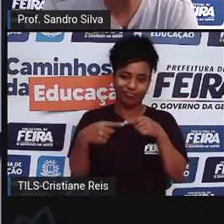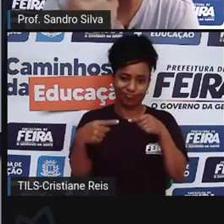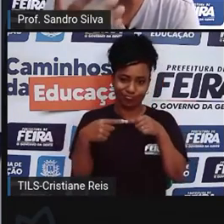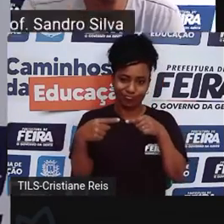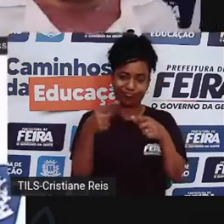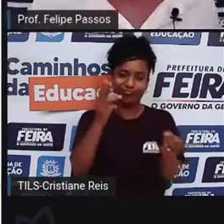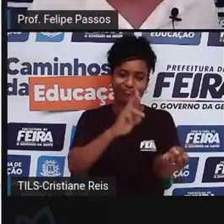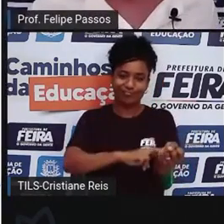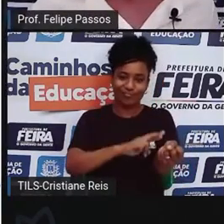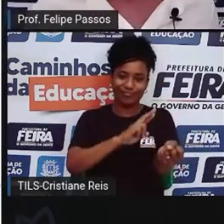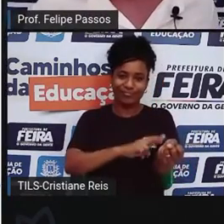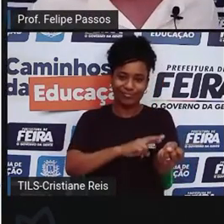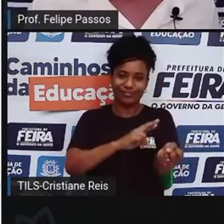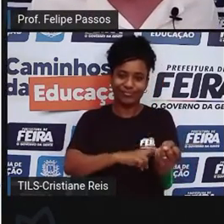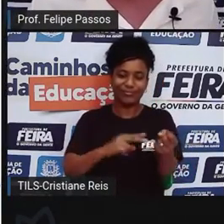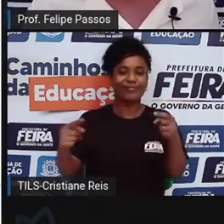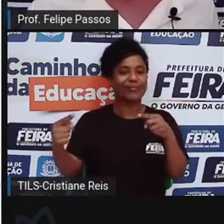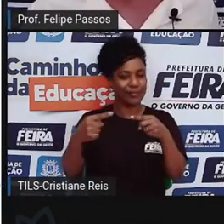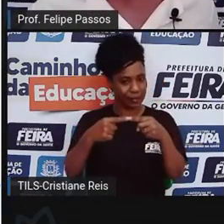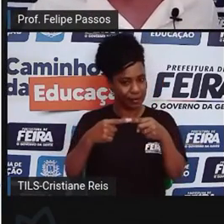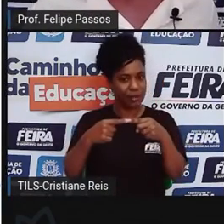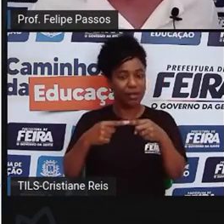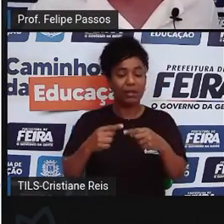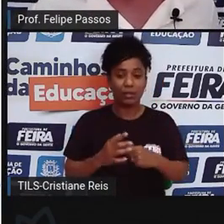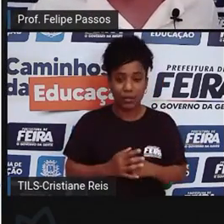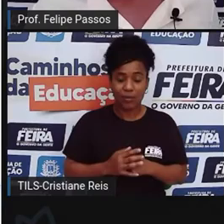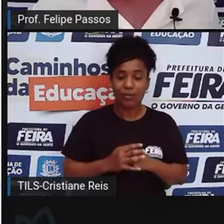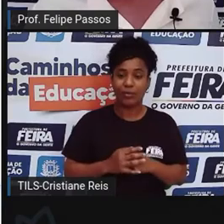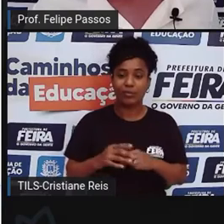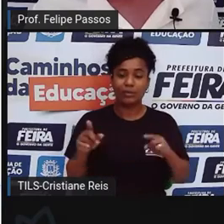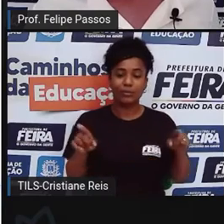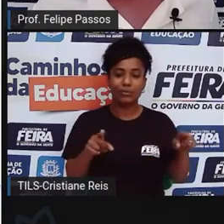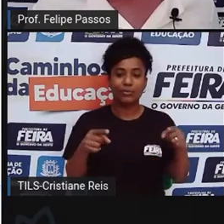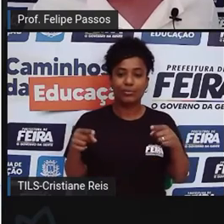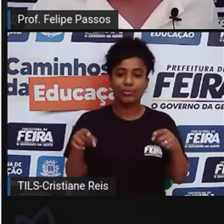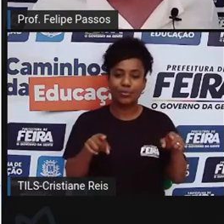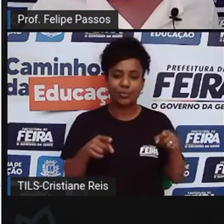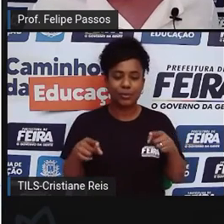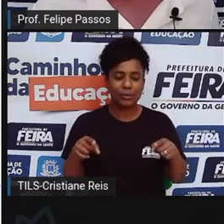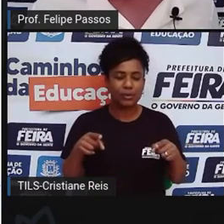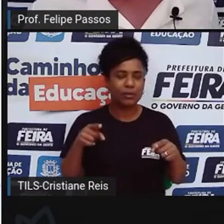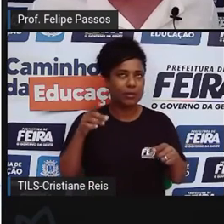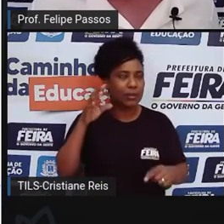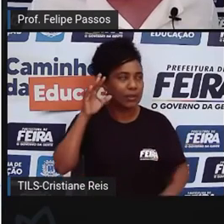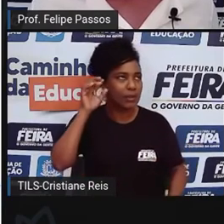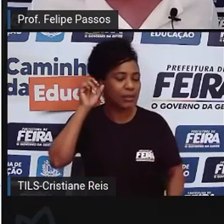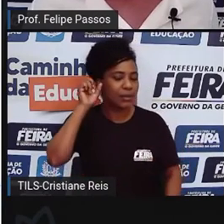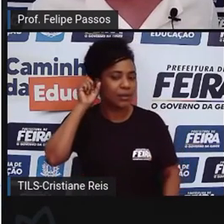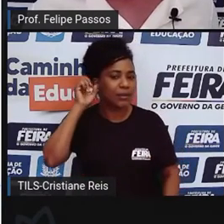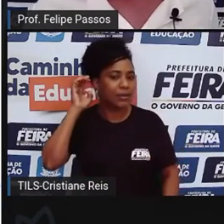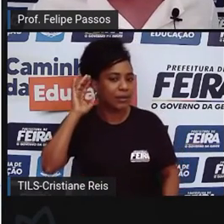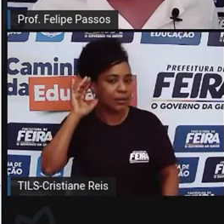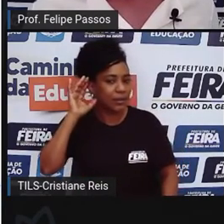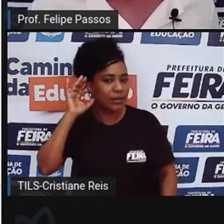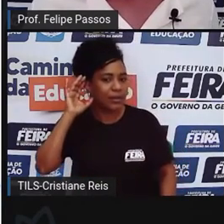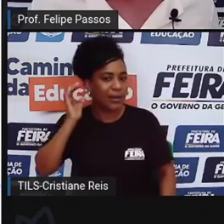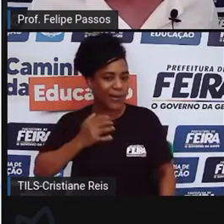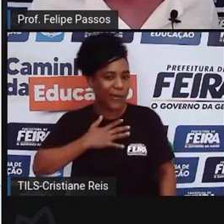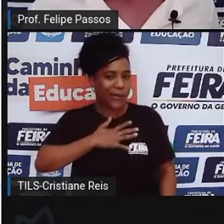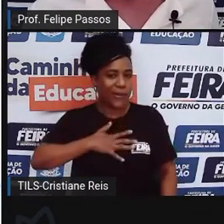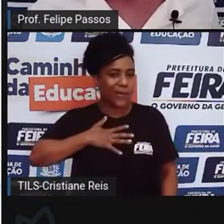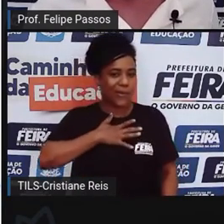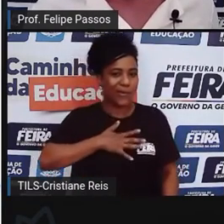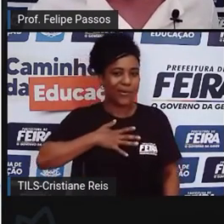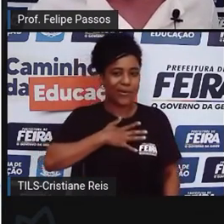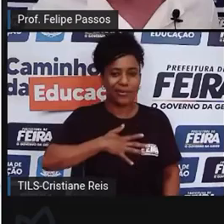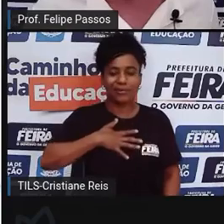A receptividade, né, do que ele vai escutar é que vai dizer muito se, por mais que você tenha todo o embasamento teórico,